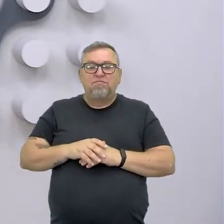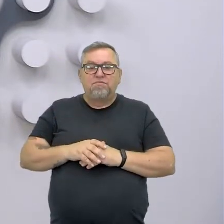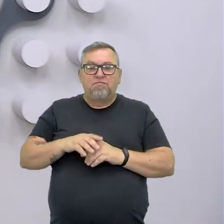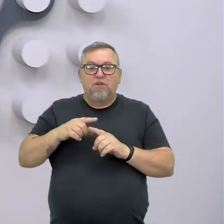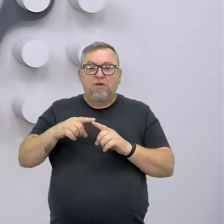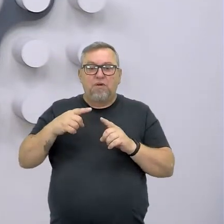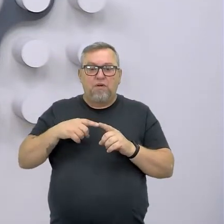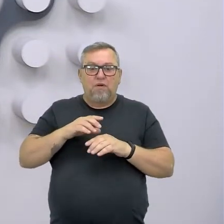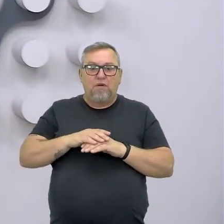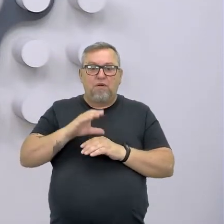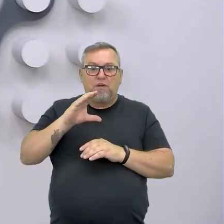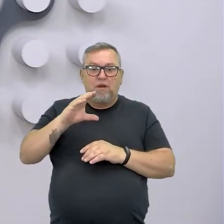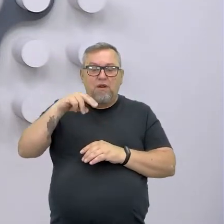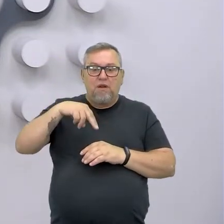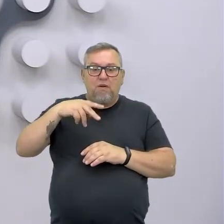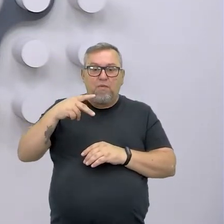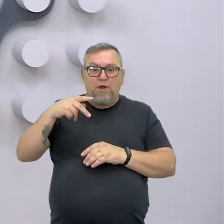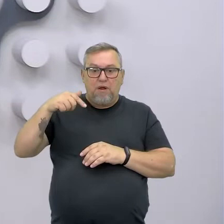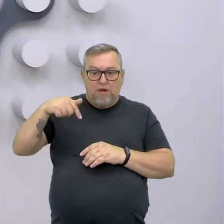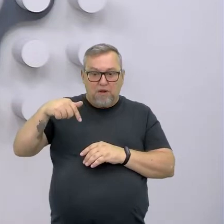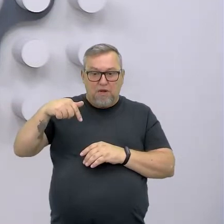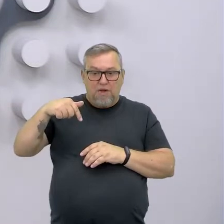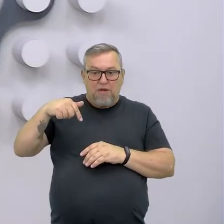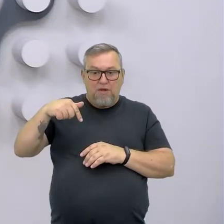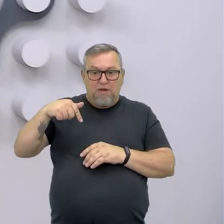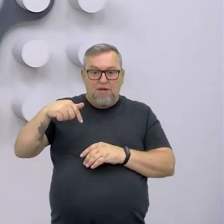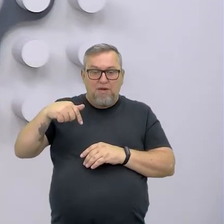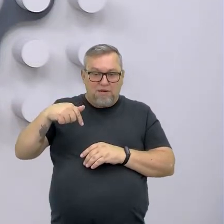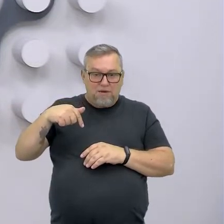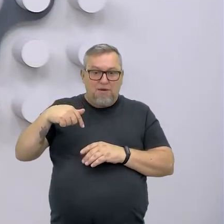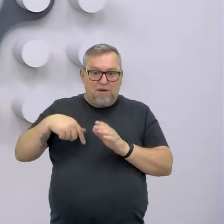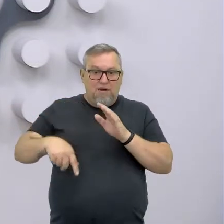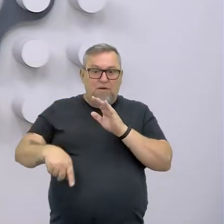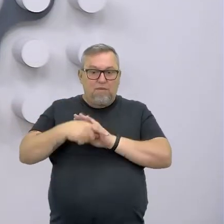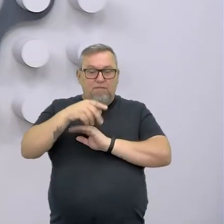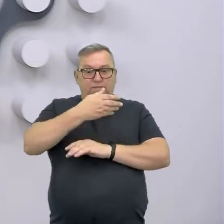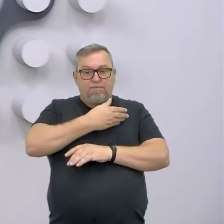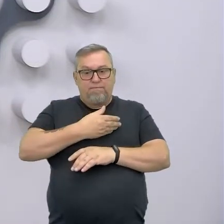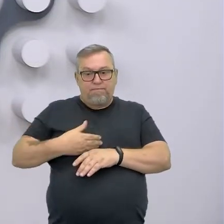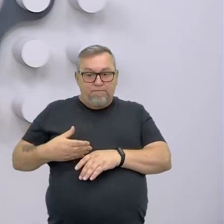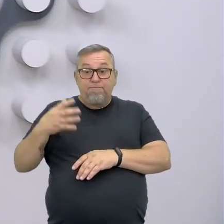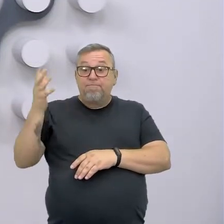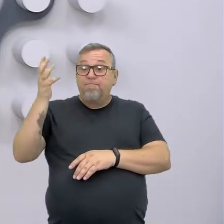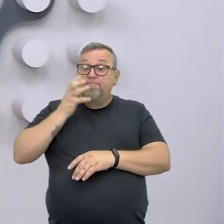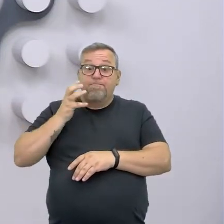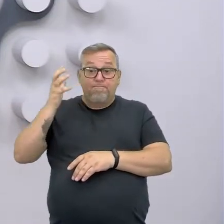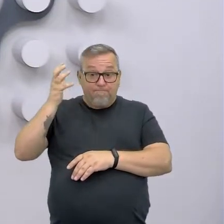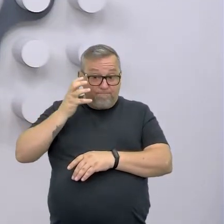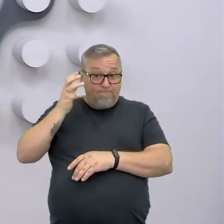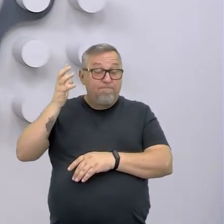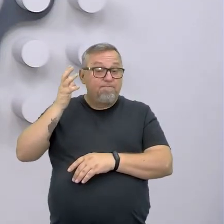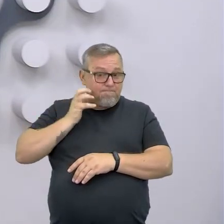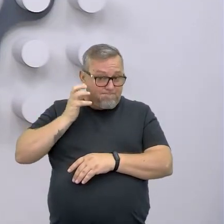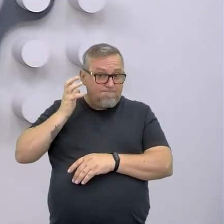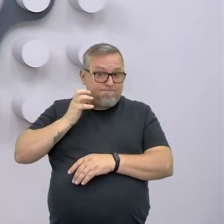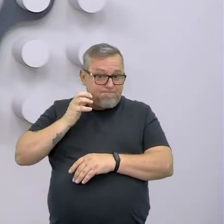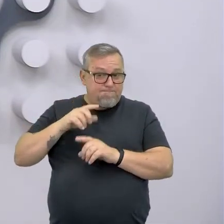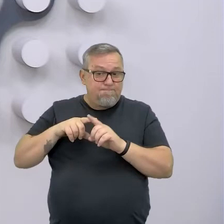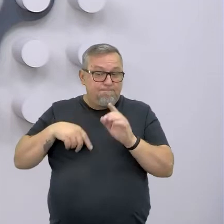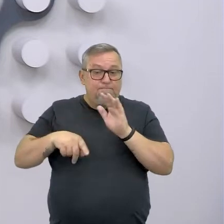é a CNPq, né? Então, a CNPq é um órgão governamental sério, né, de